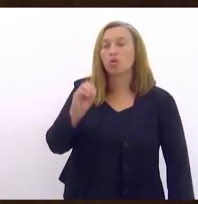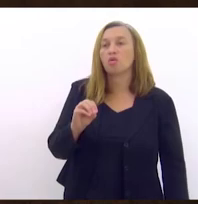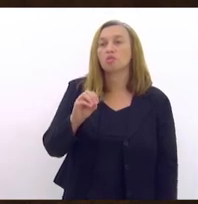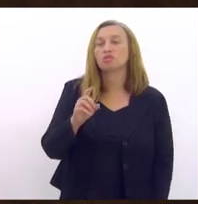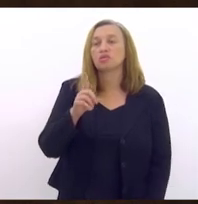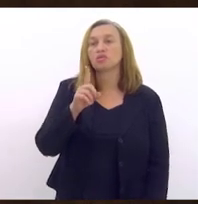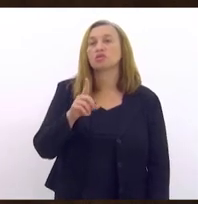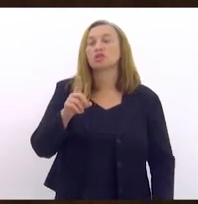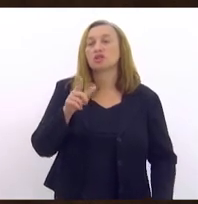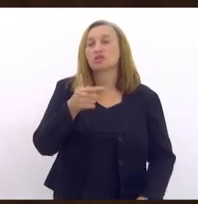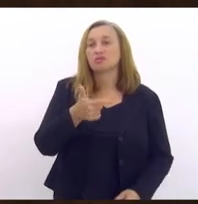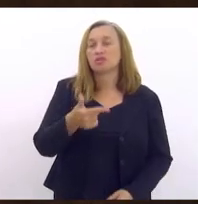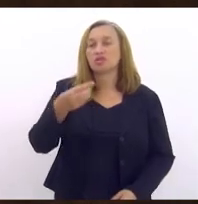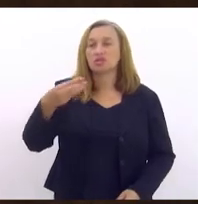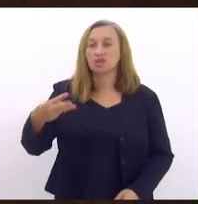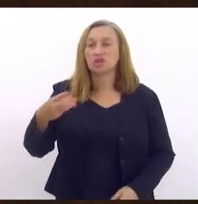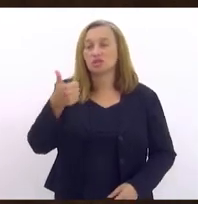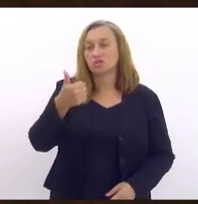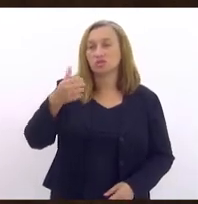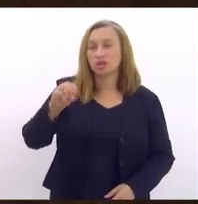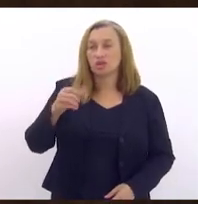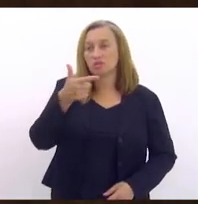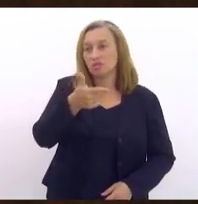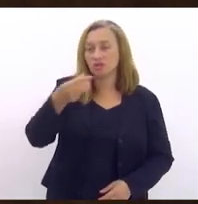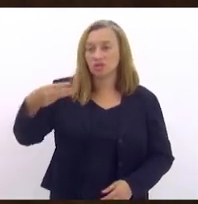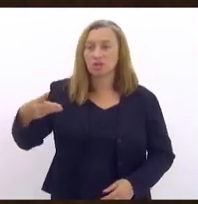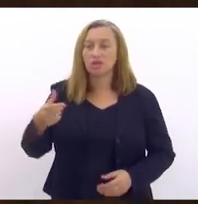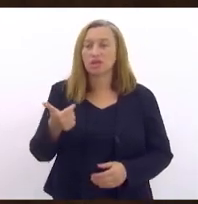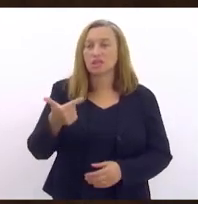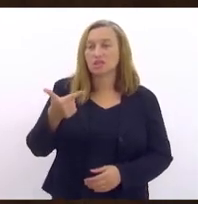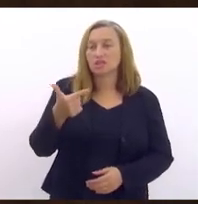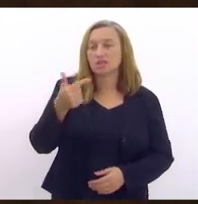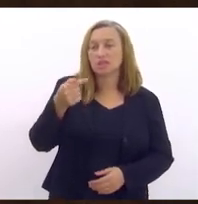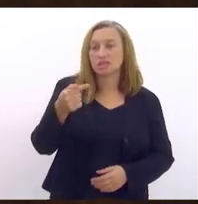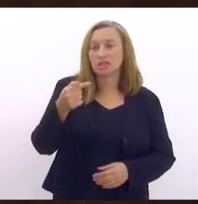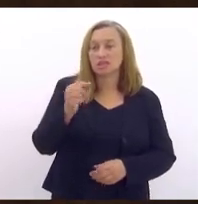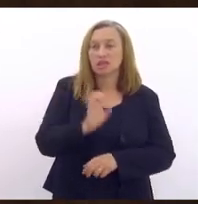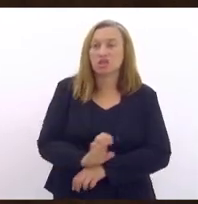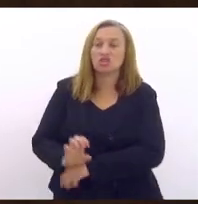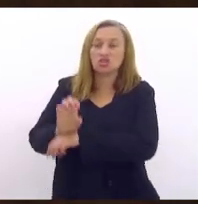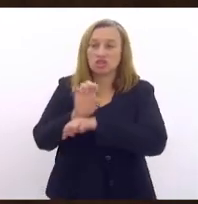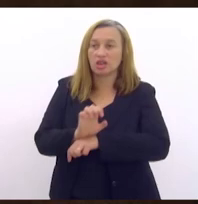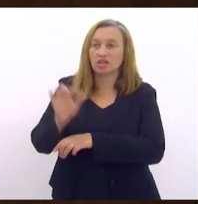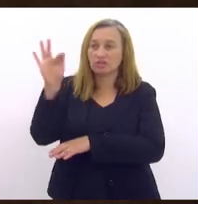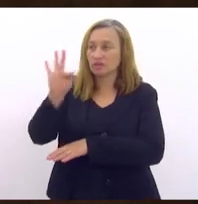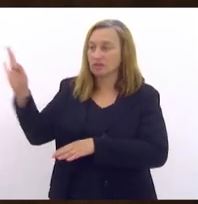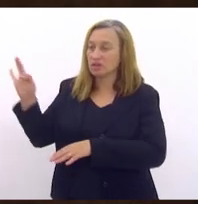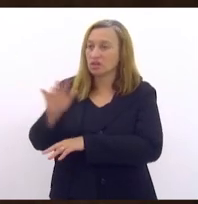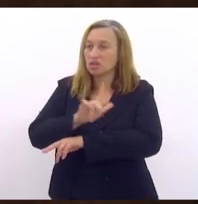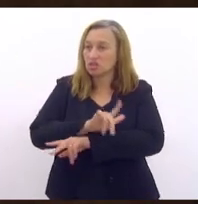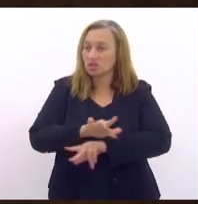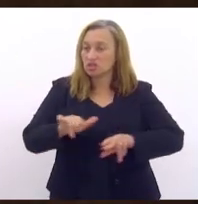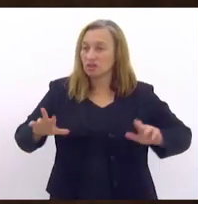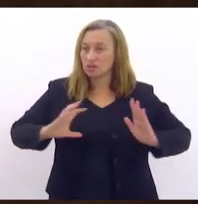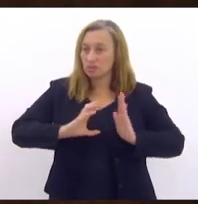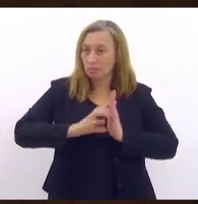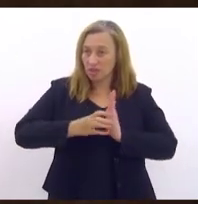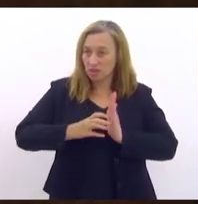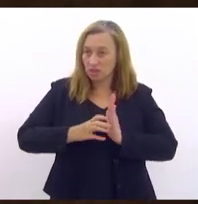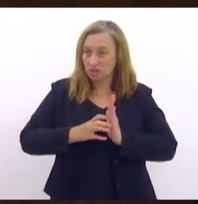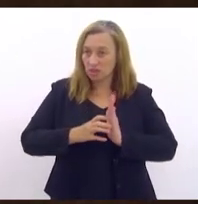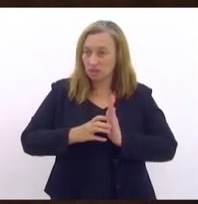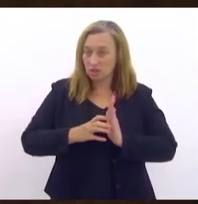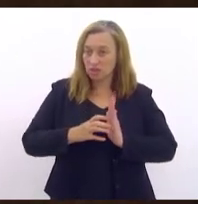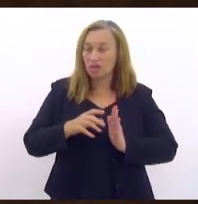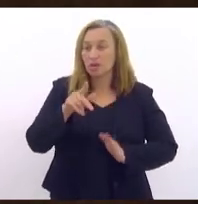10 de 2023. 17 estados da federação, de diversos partidos, inclusive